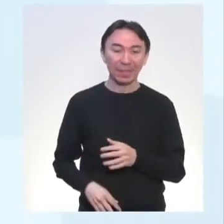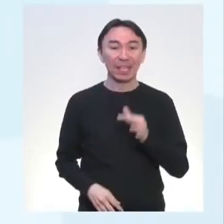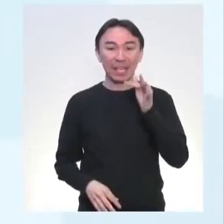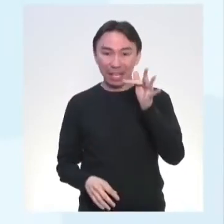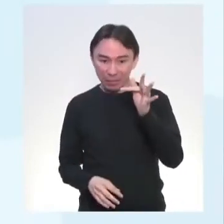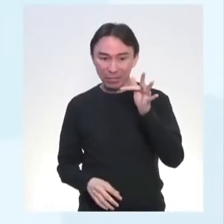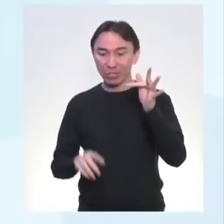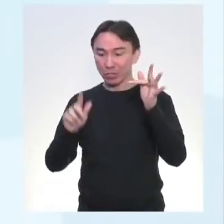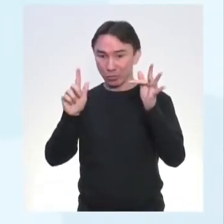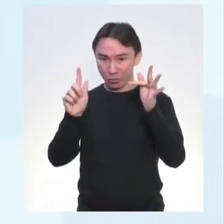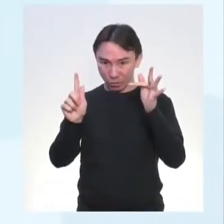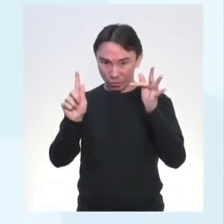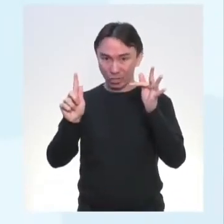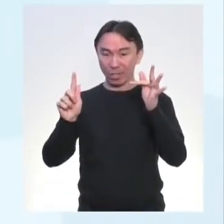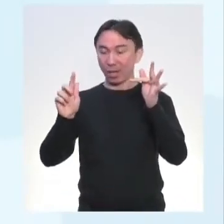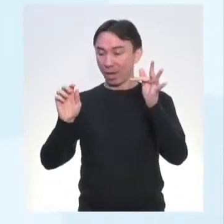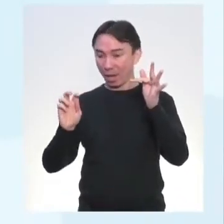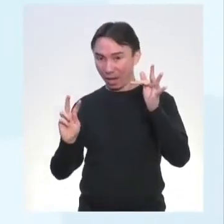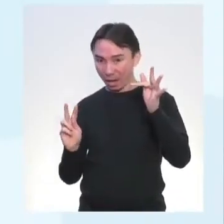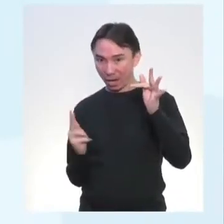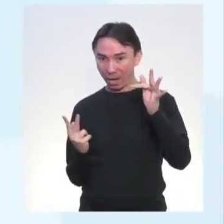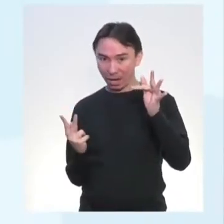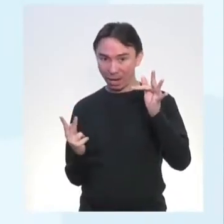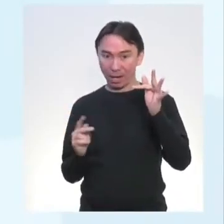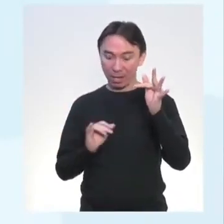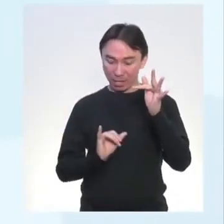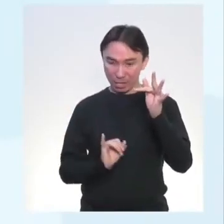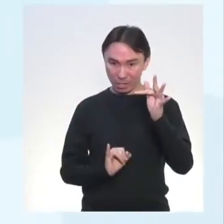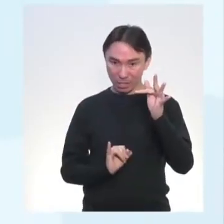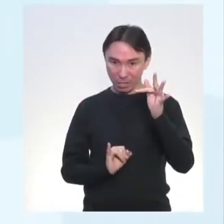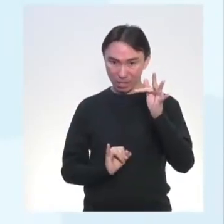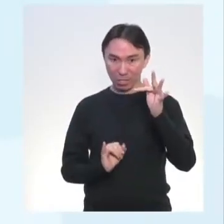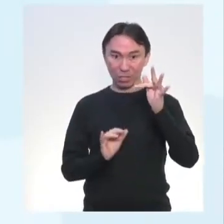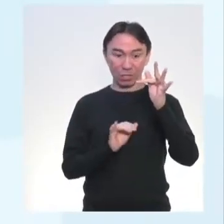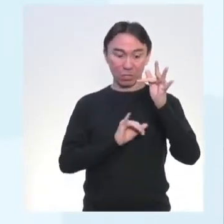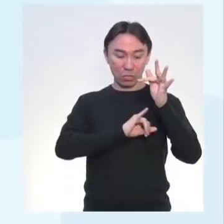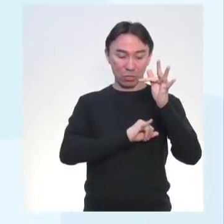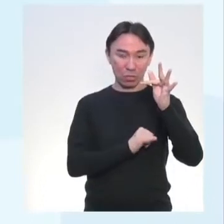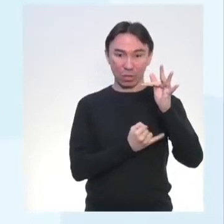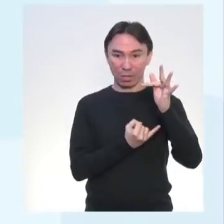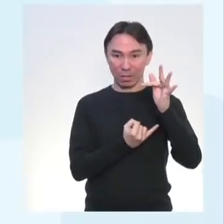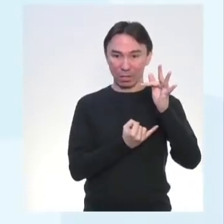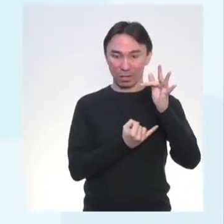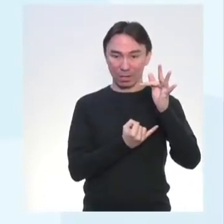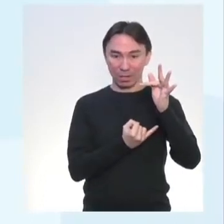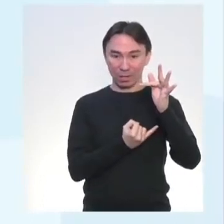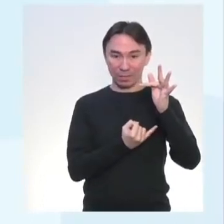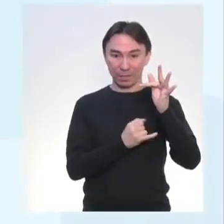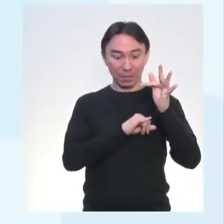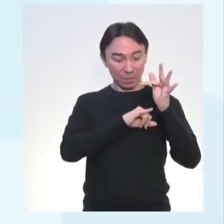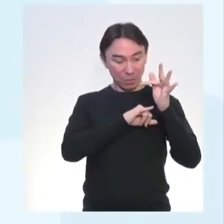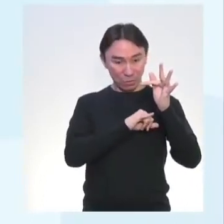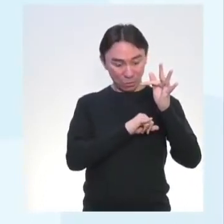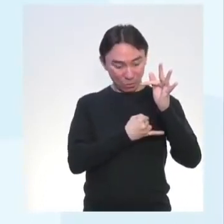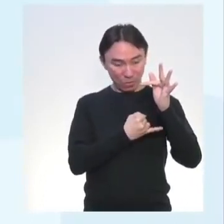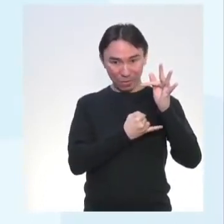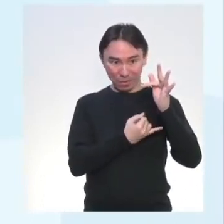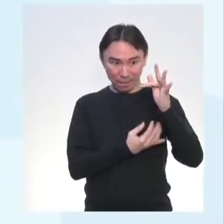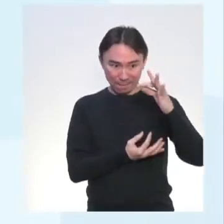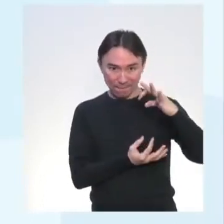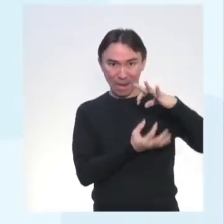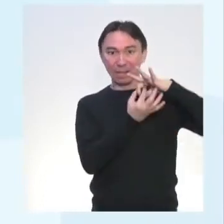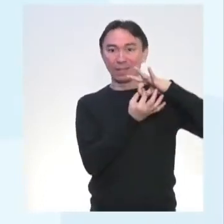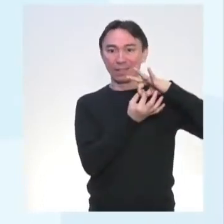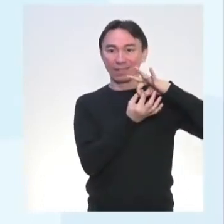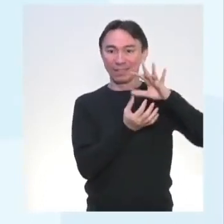ó. F, G, H, I, J. E esse J liga no F lá em